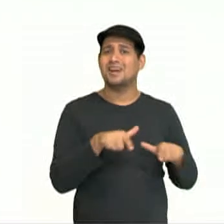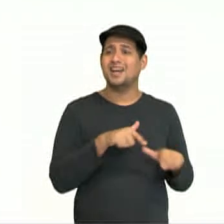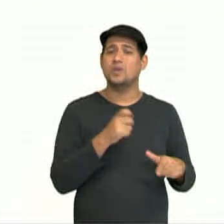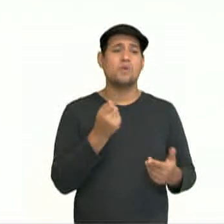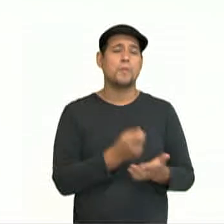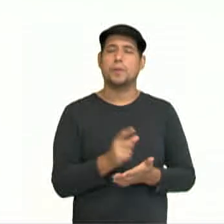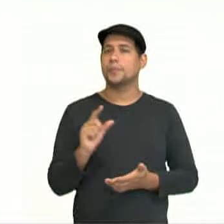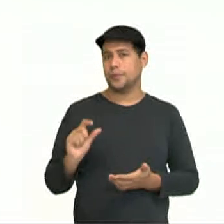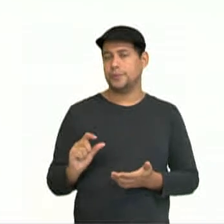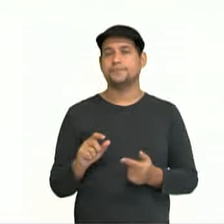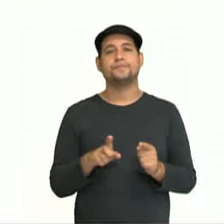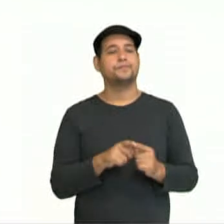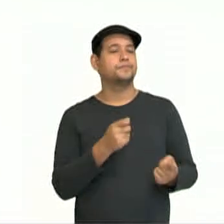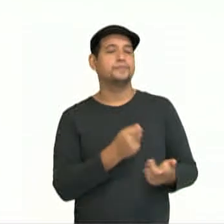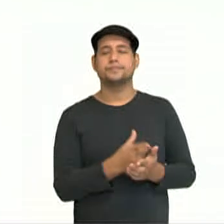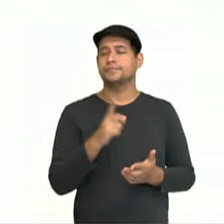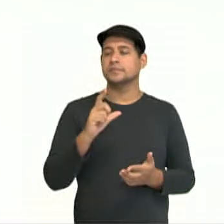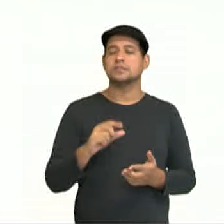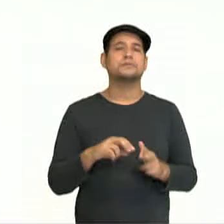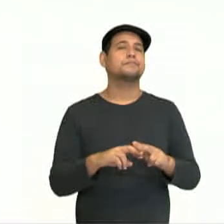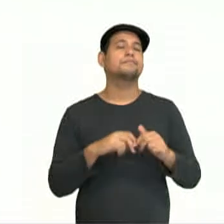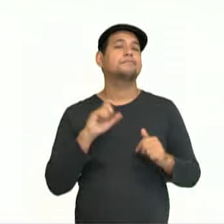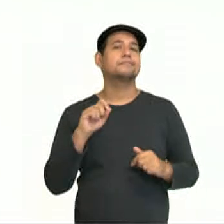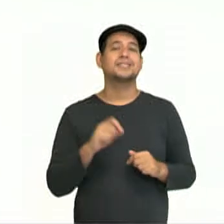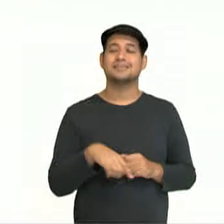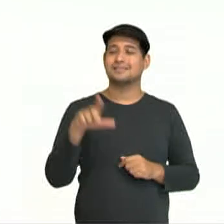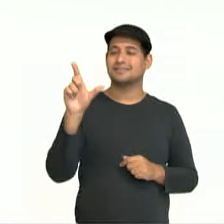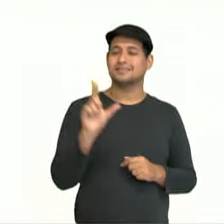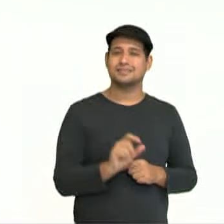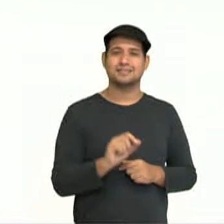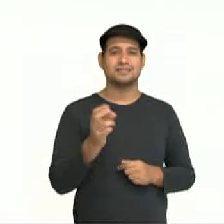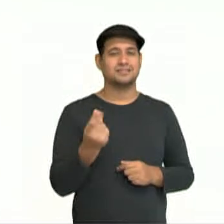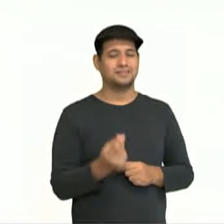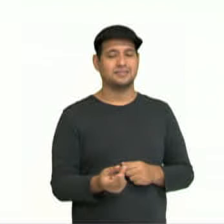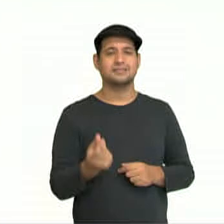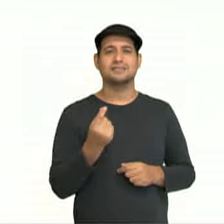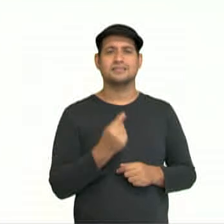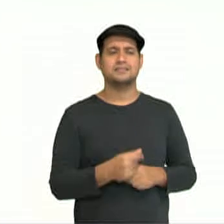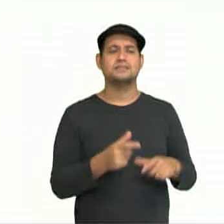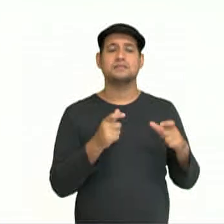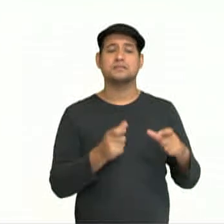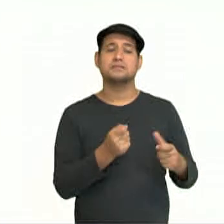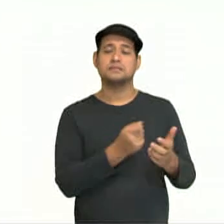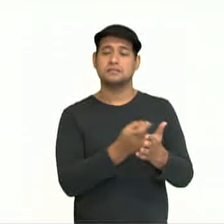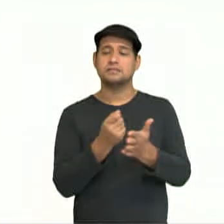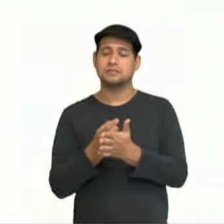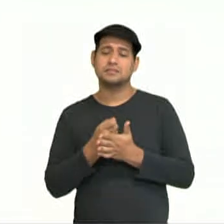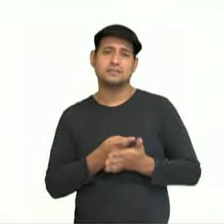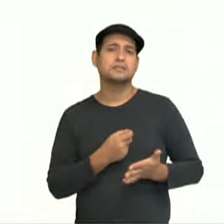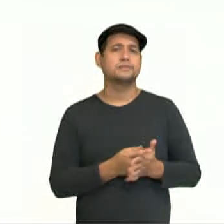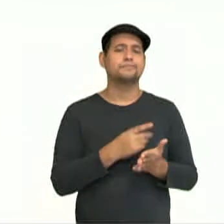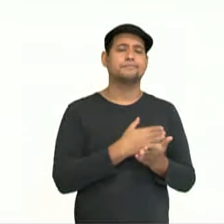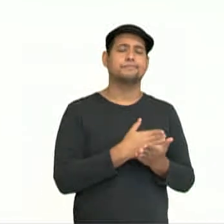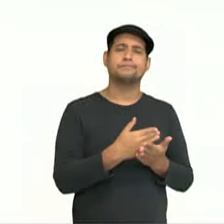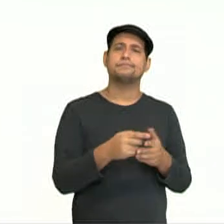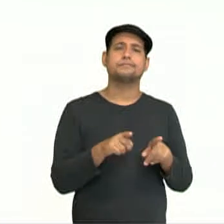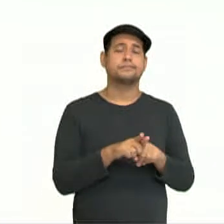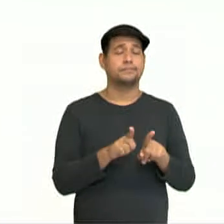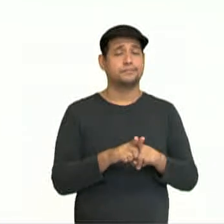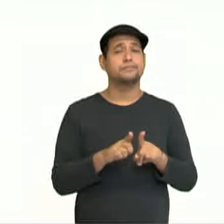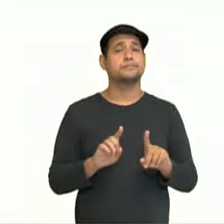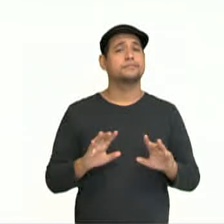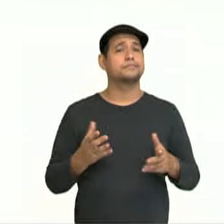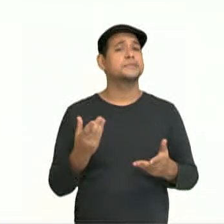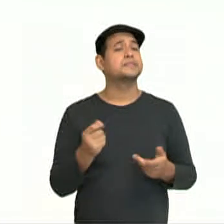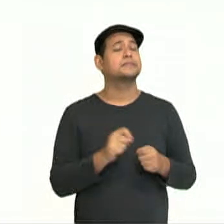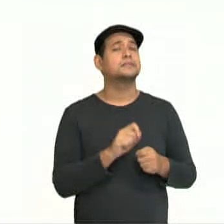A diminuição do consumo vai acarretar uma menor rentabilidade de onde o consumo era proveniente e que, logicamente,